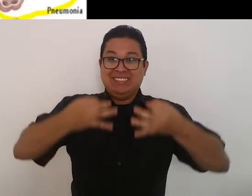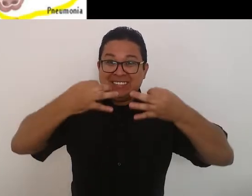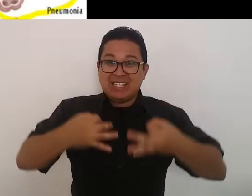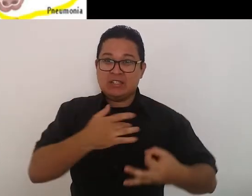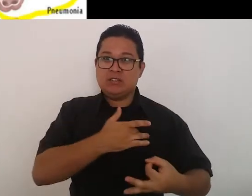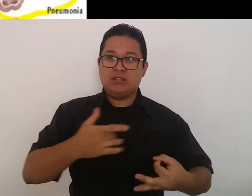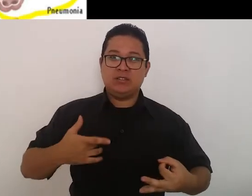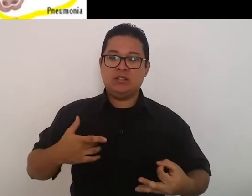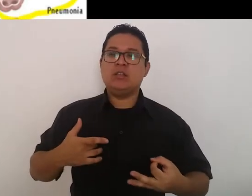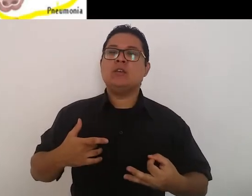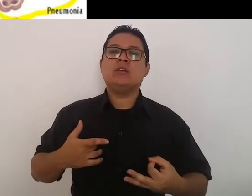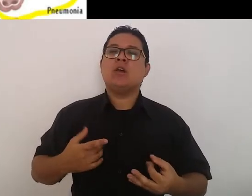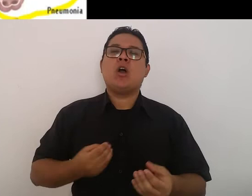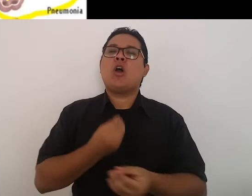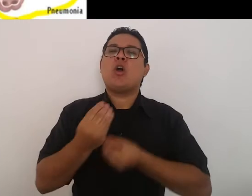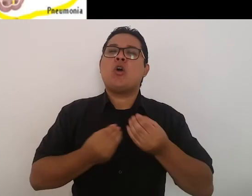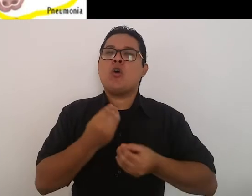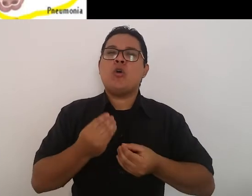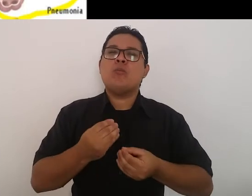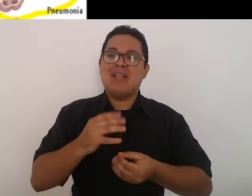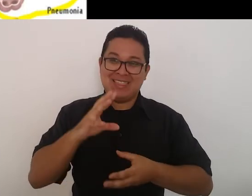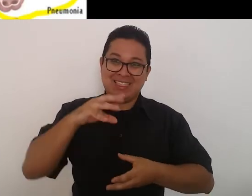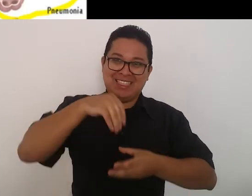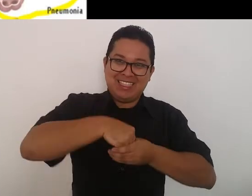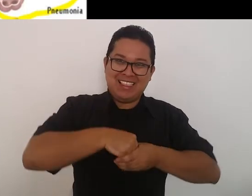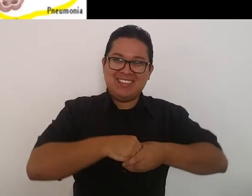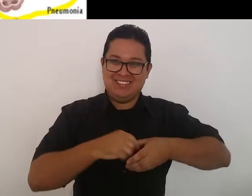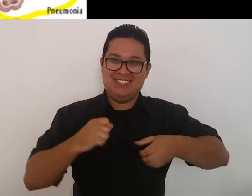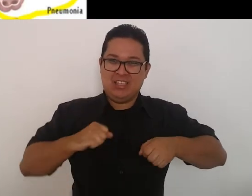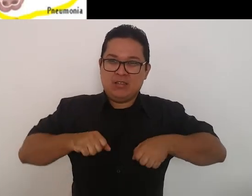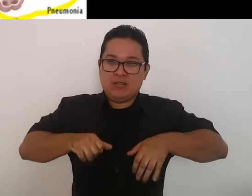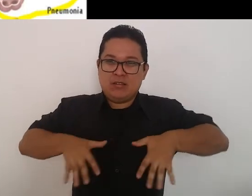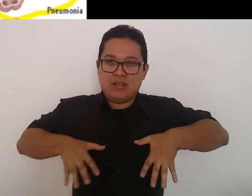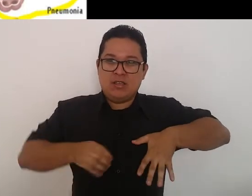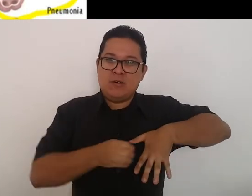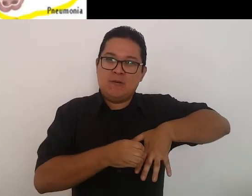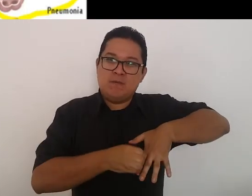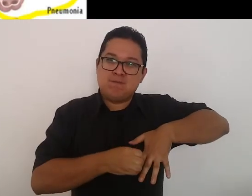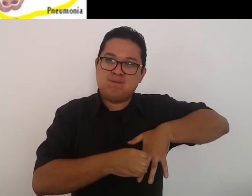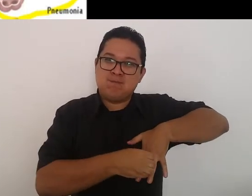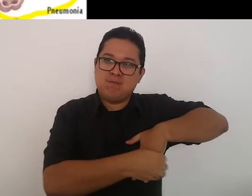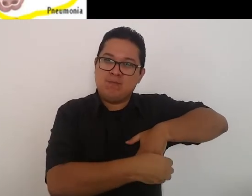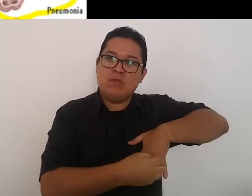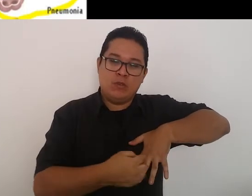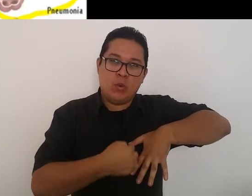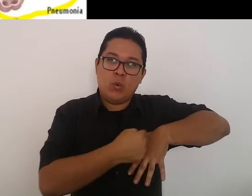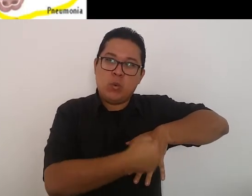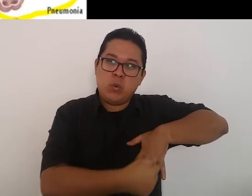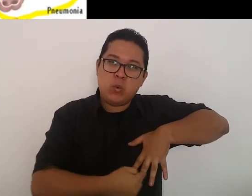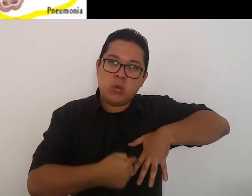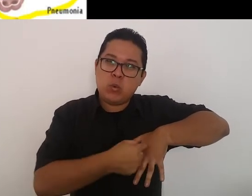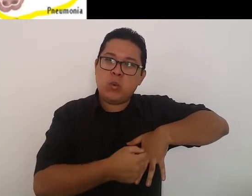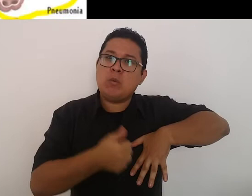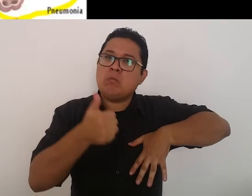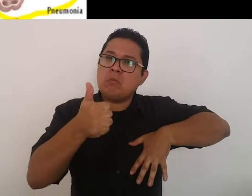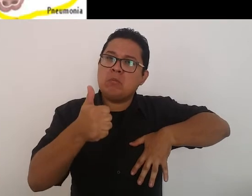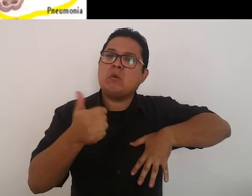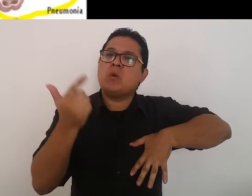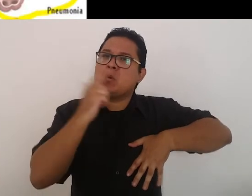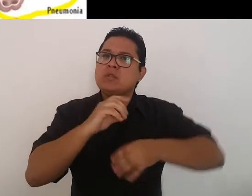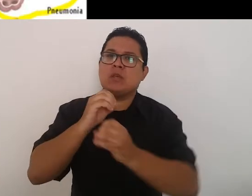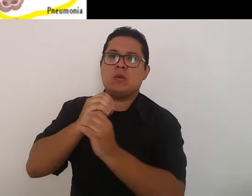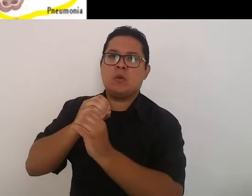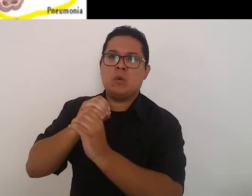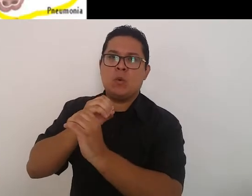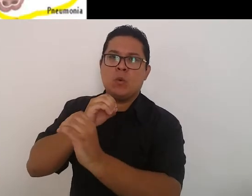Aqueles tubinhos estão livrezinhos e os alvéolos livrezinhos. Para o ar entrar, trazer o oxigênio, o